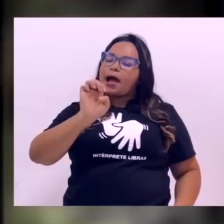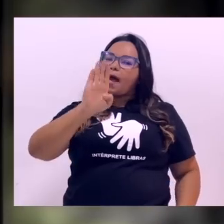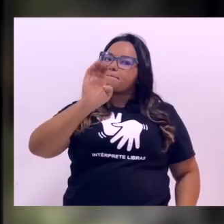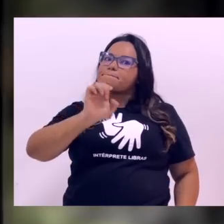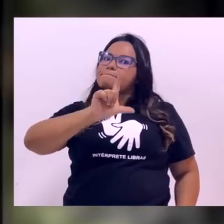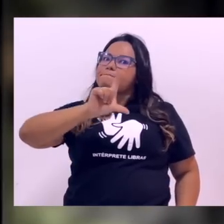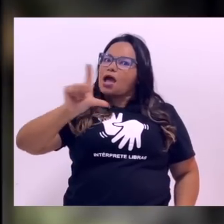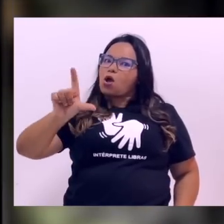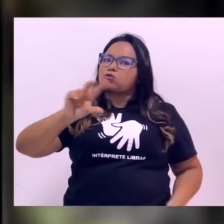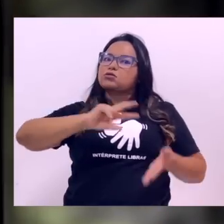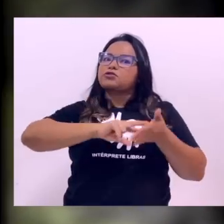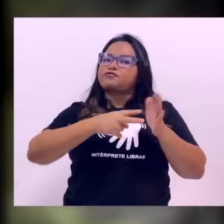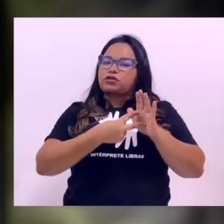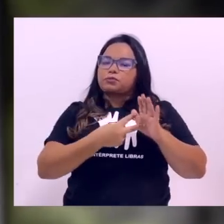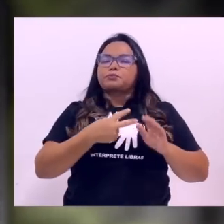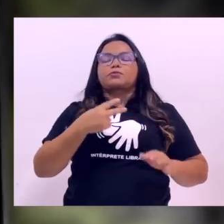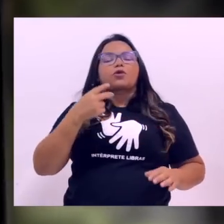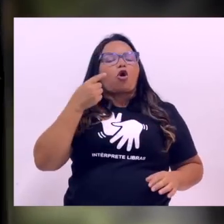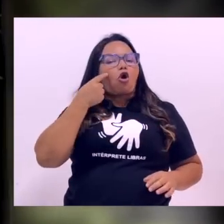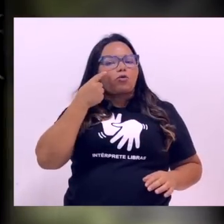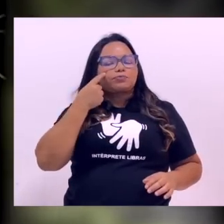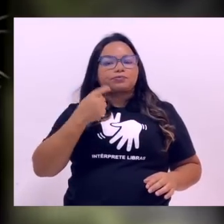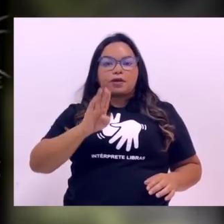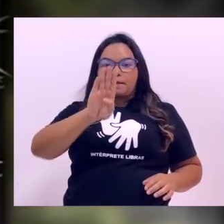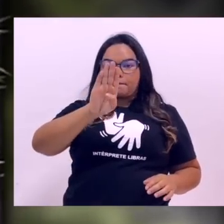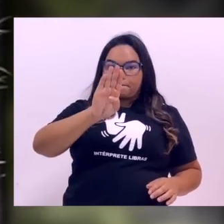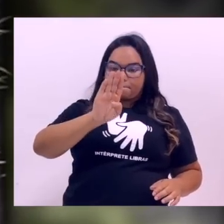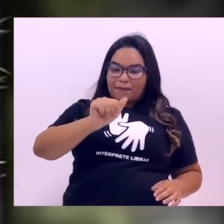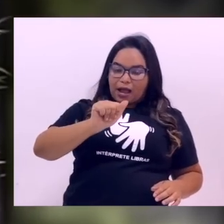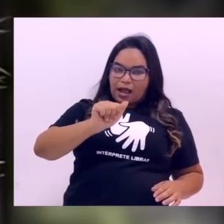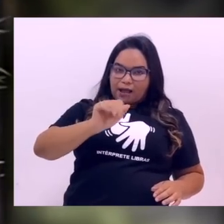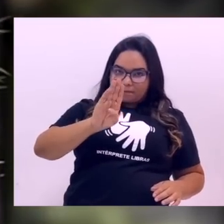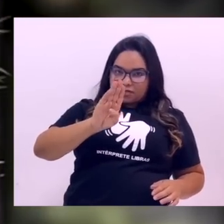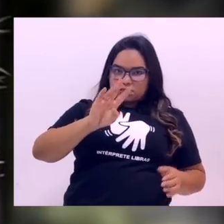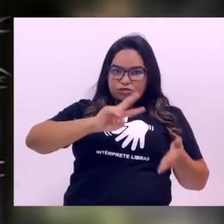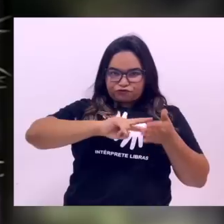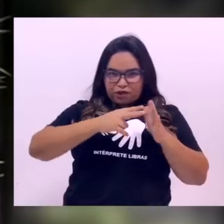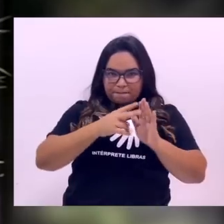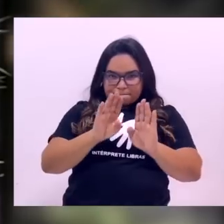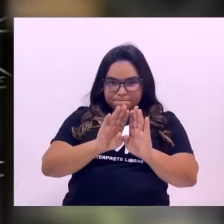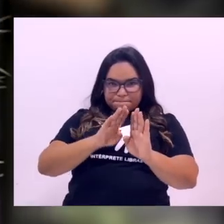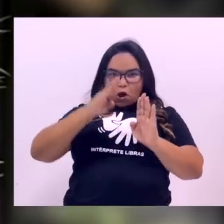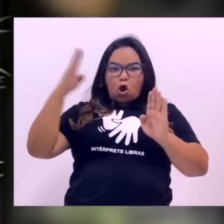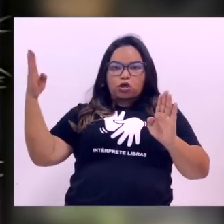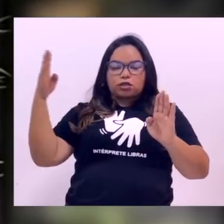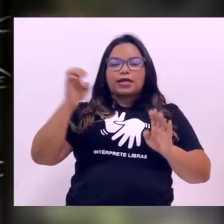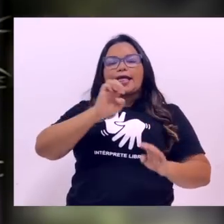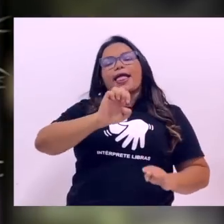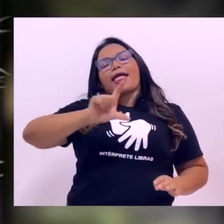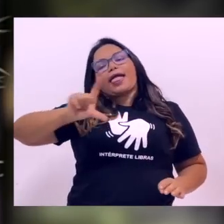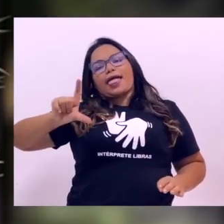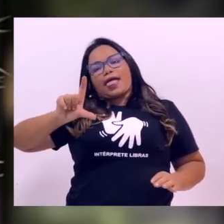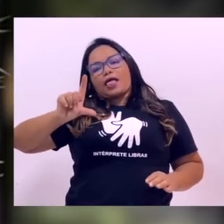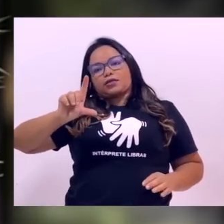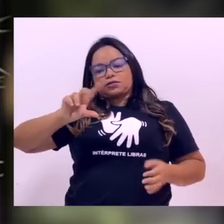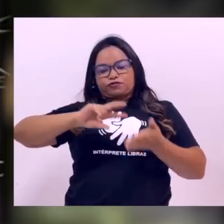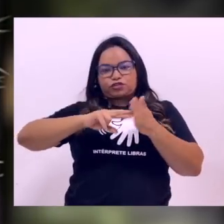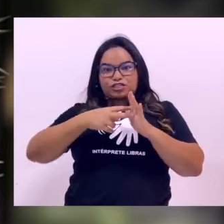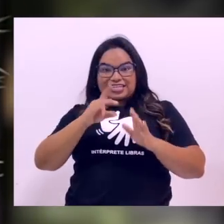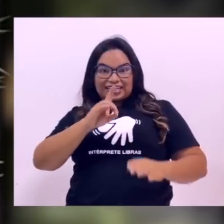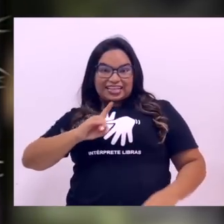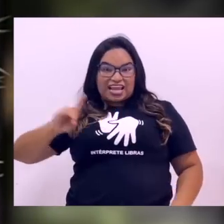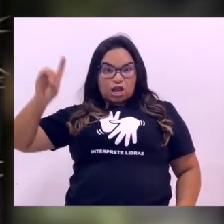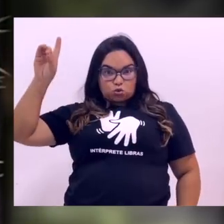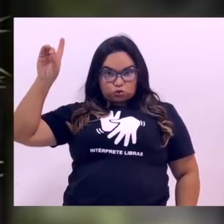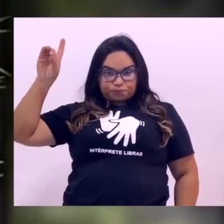conotação muito interessante. Bab-El. Bab é uma porta, um portal, e El